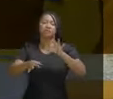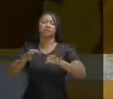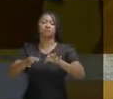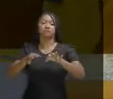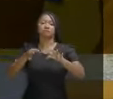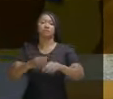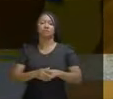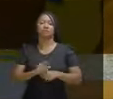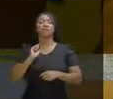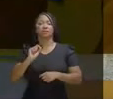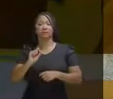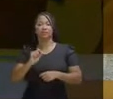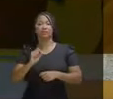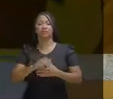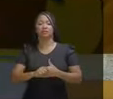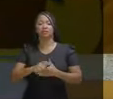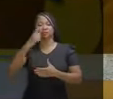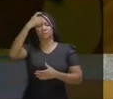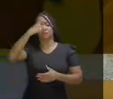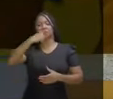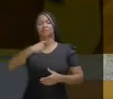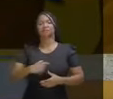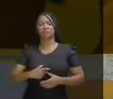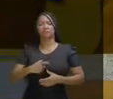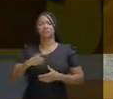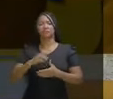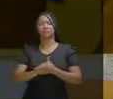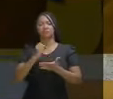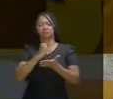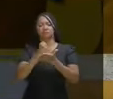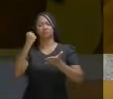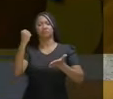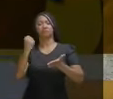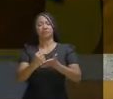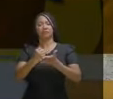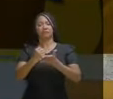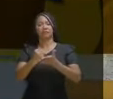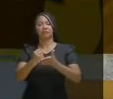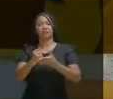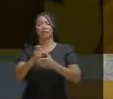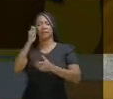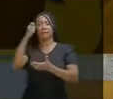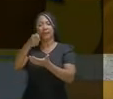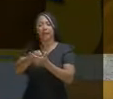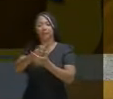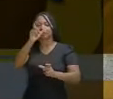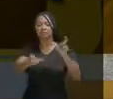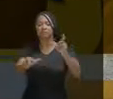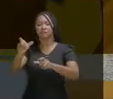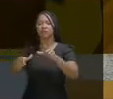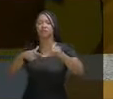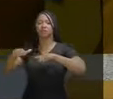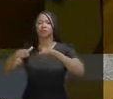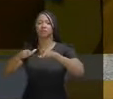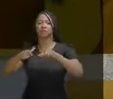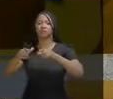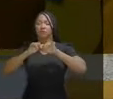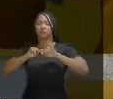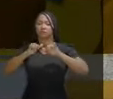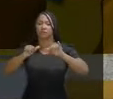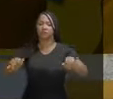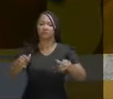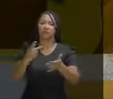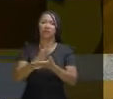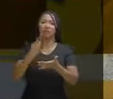Corte, no sentido de que o caráter genérico dos contratos relativos à despesa com pessoal não constitui falha capaz de